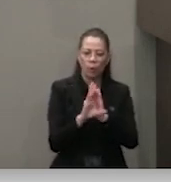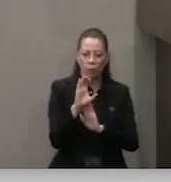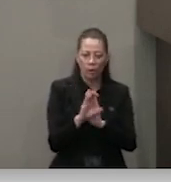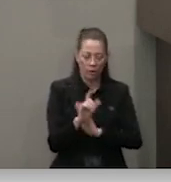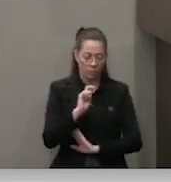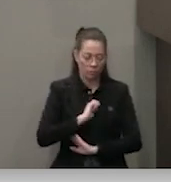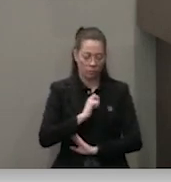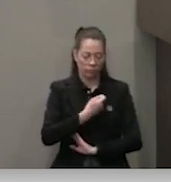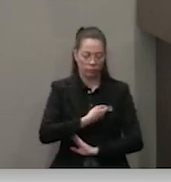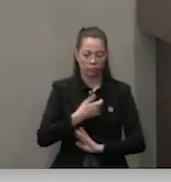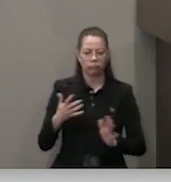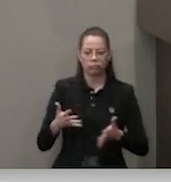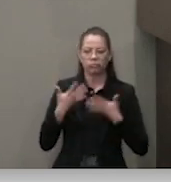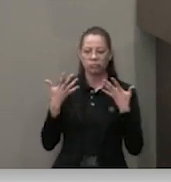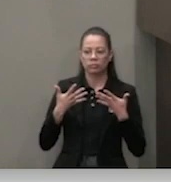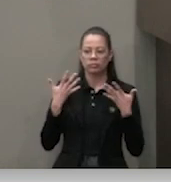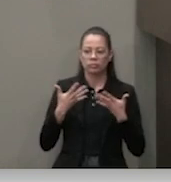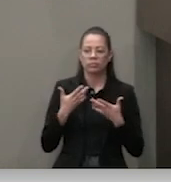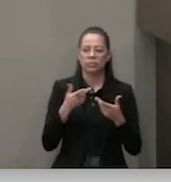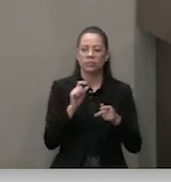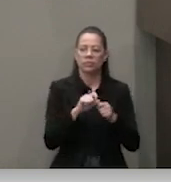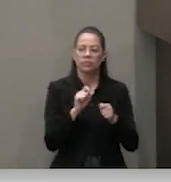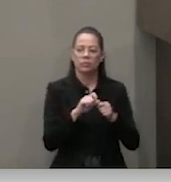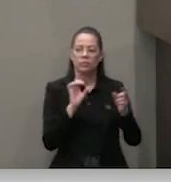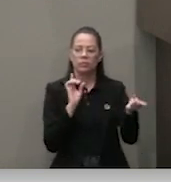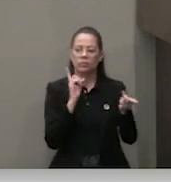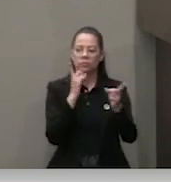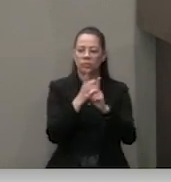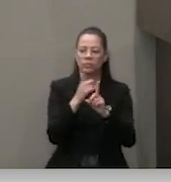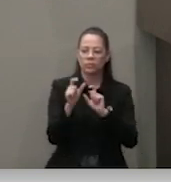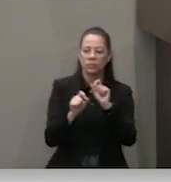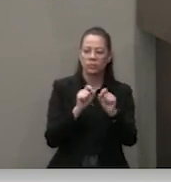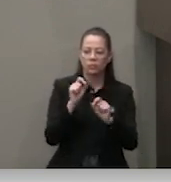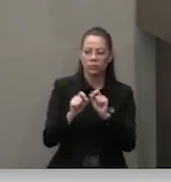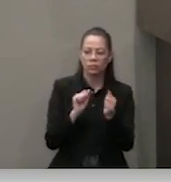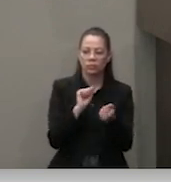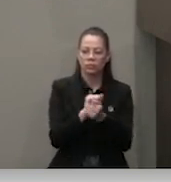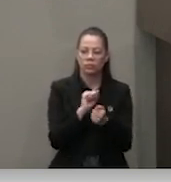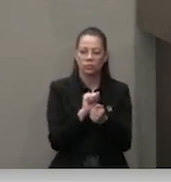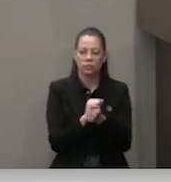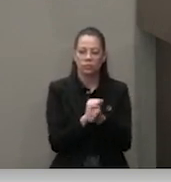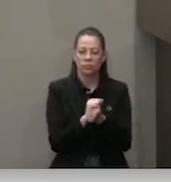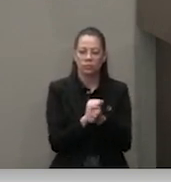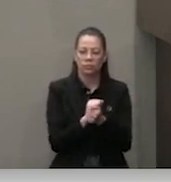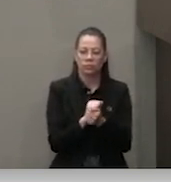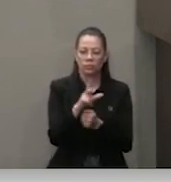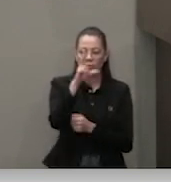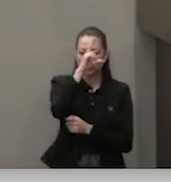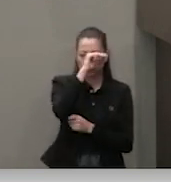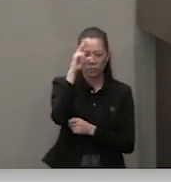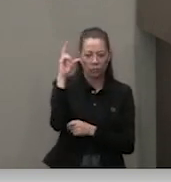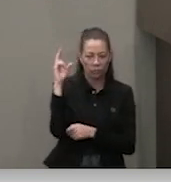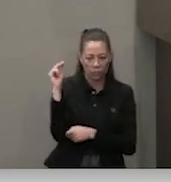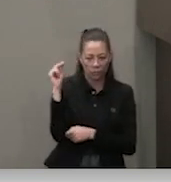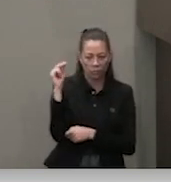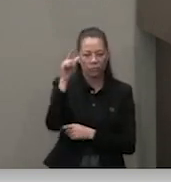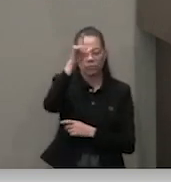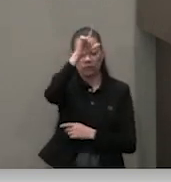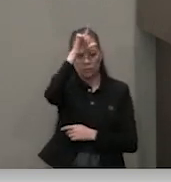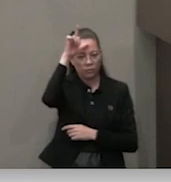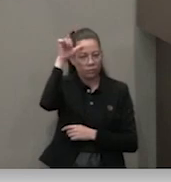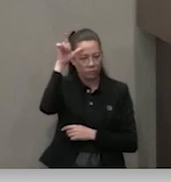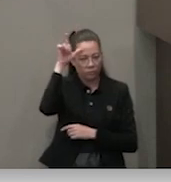motivação que ela me deu quando num encontro com o então Prefeito Luciano